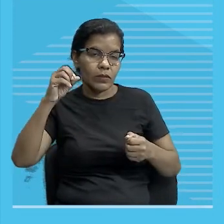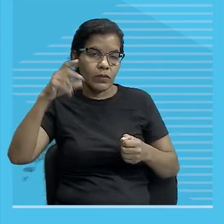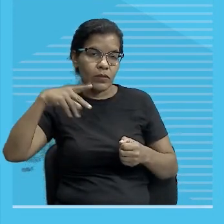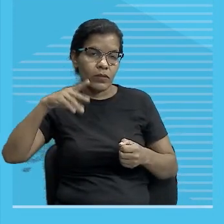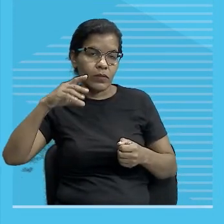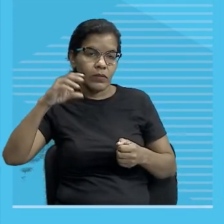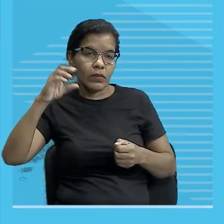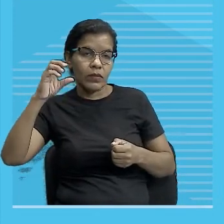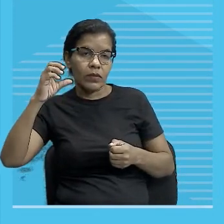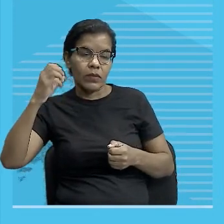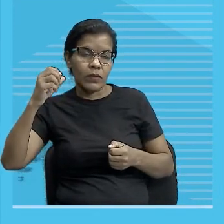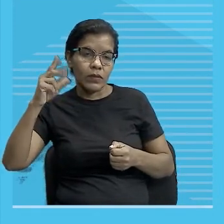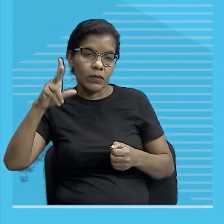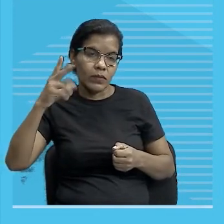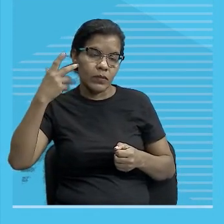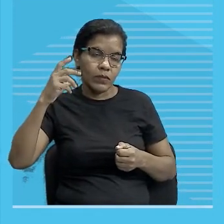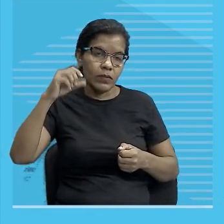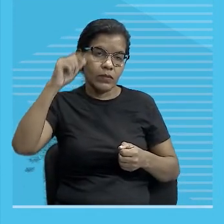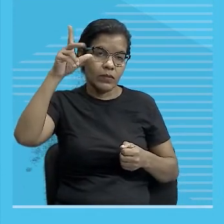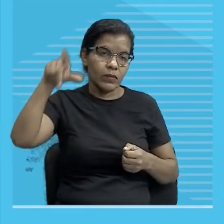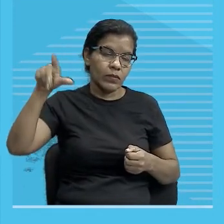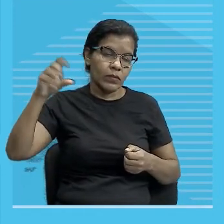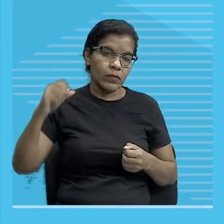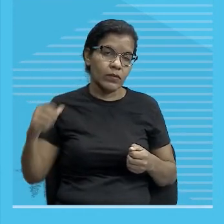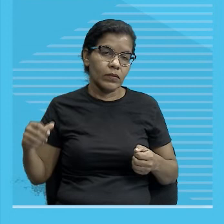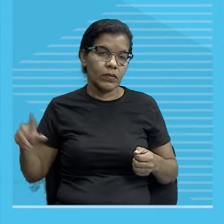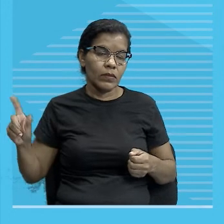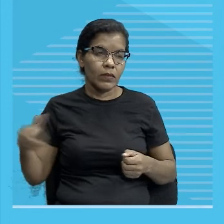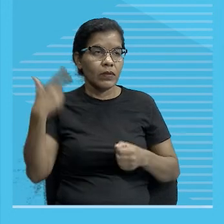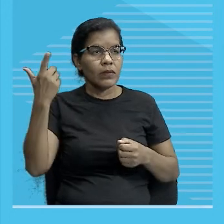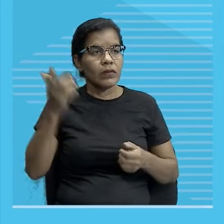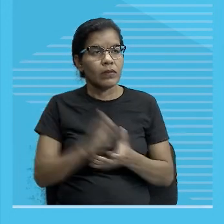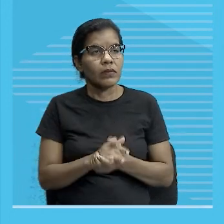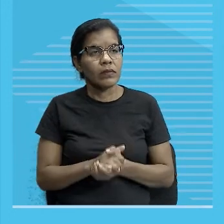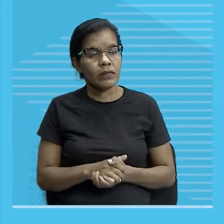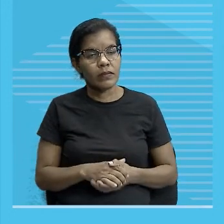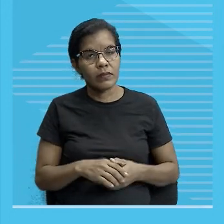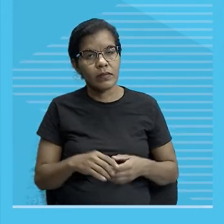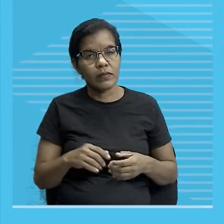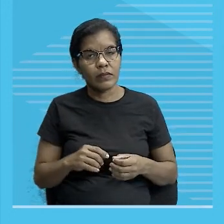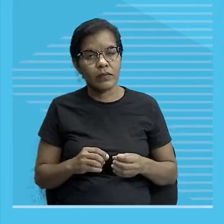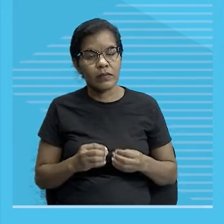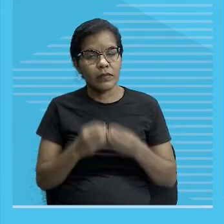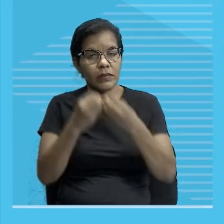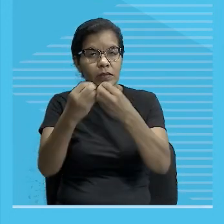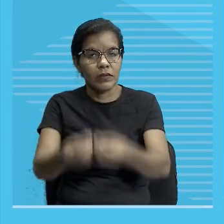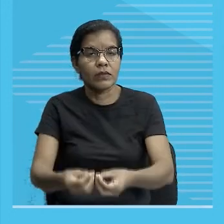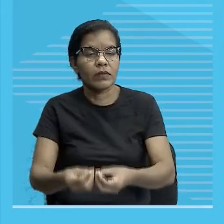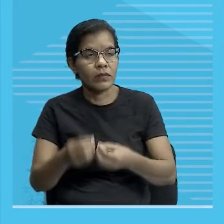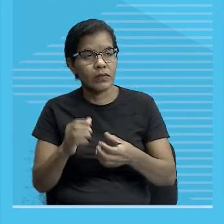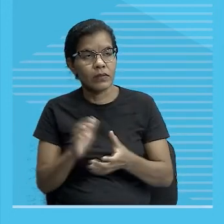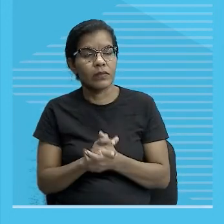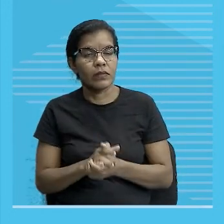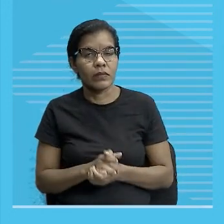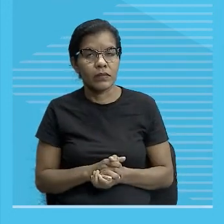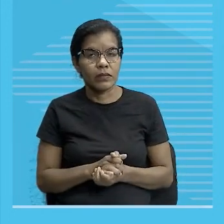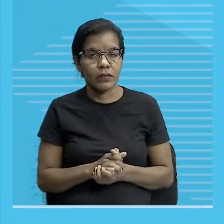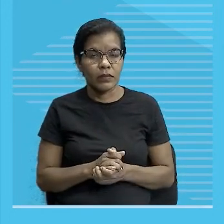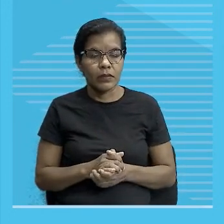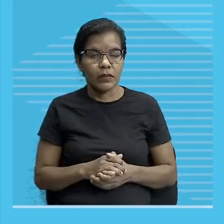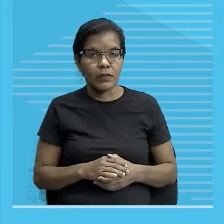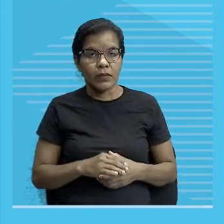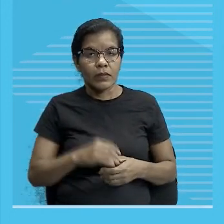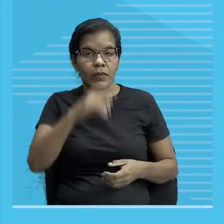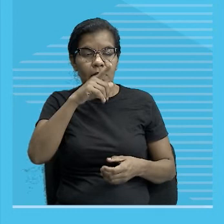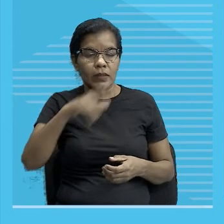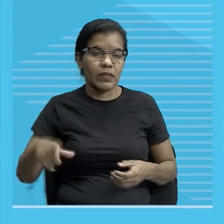que mediante as locuções adverbiais femininas de instrumento, a crase seria facultativa. Eu não entendo bem essa regra,